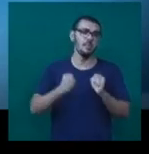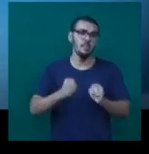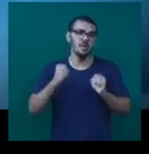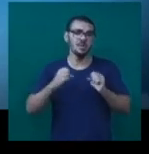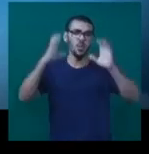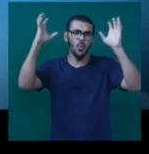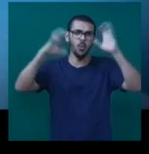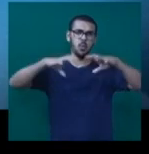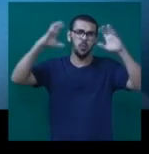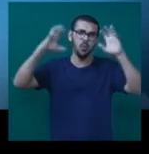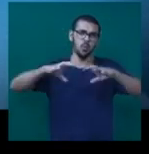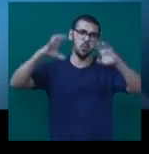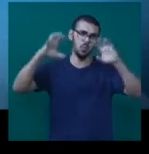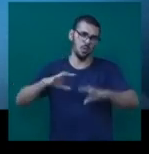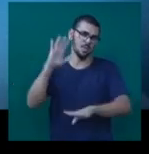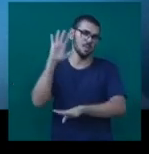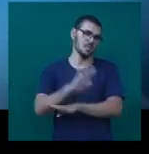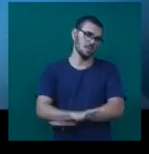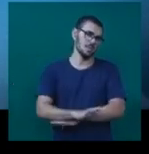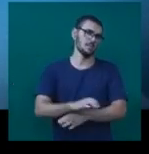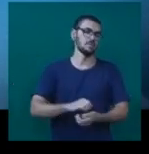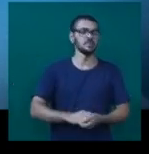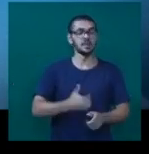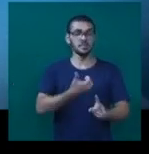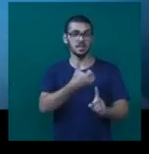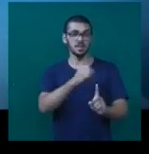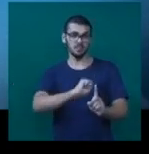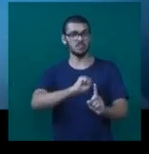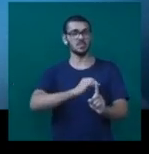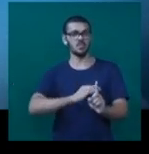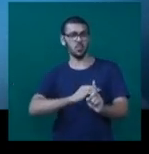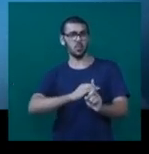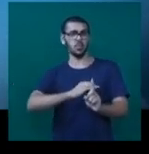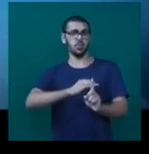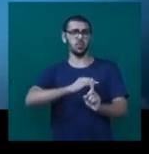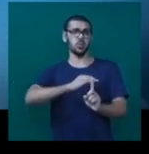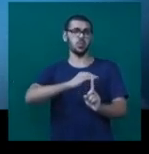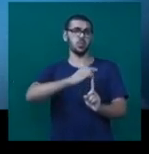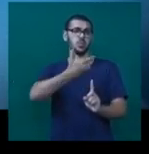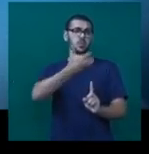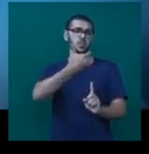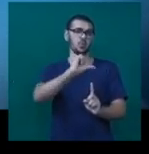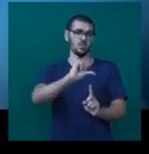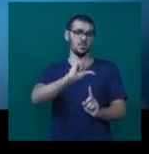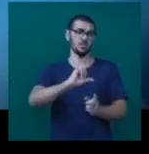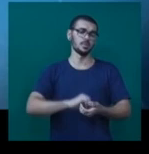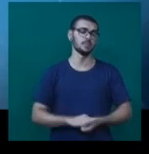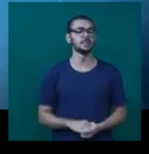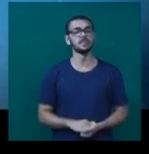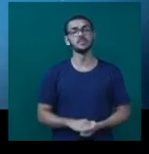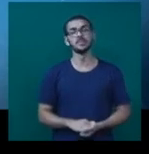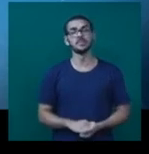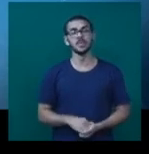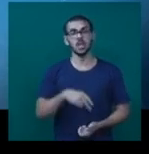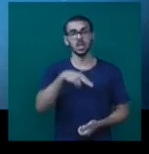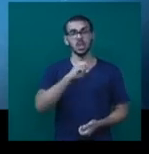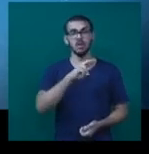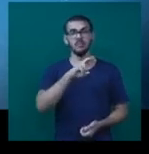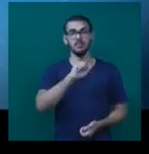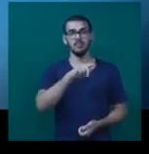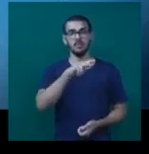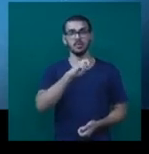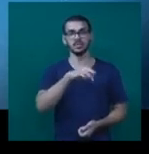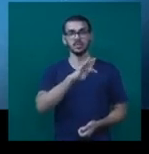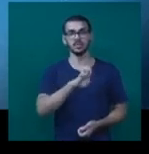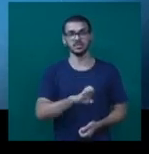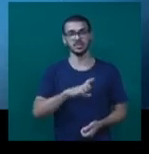chover forte no fim da tarde. Mínima de 18 graus e máxima de 29. Em Nova Ponte, o calor predomina